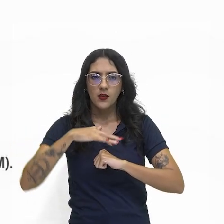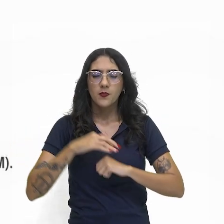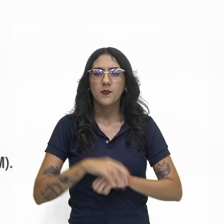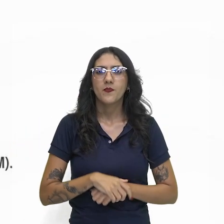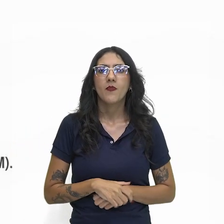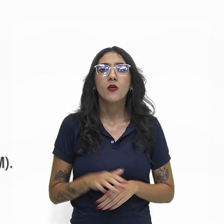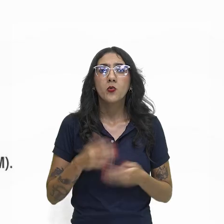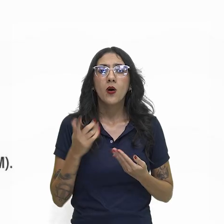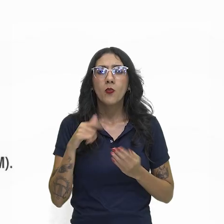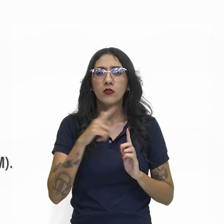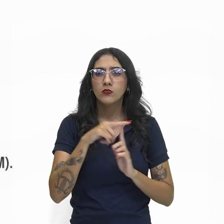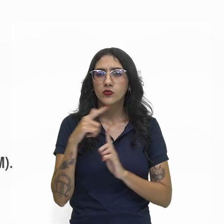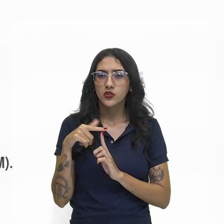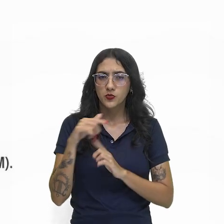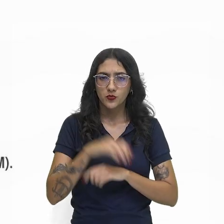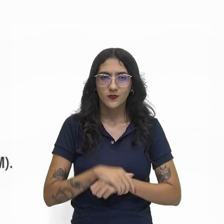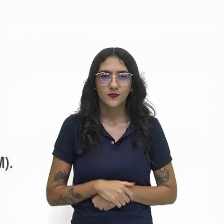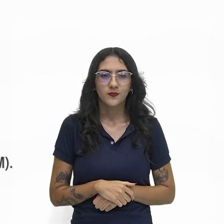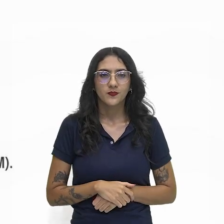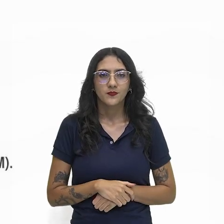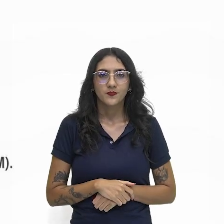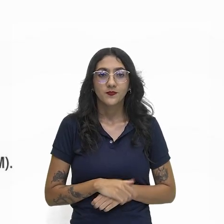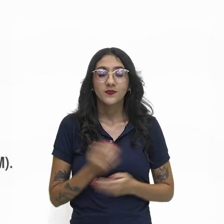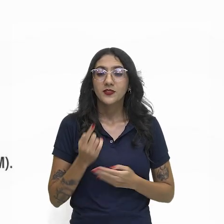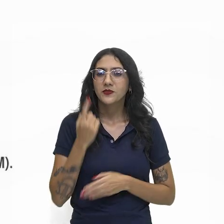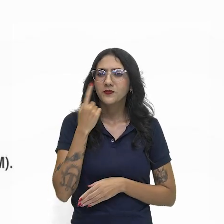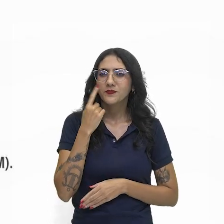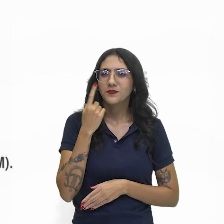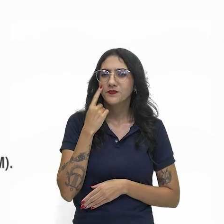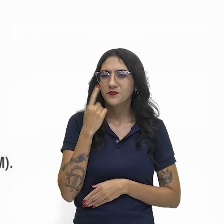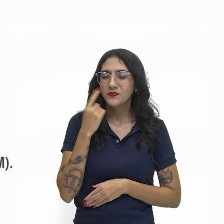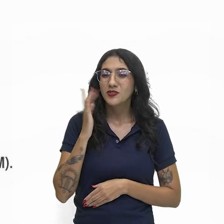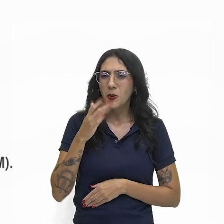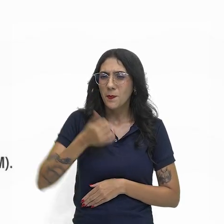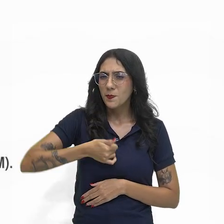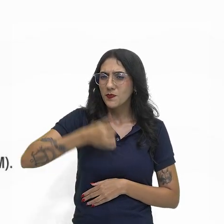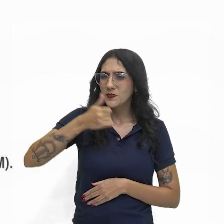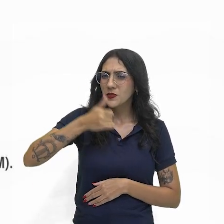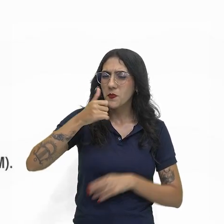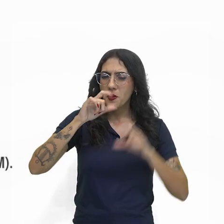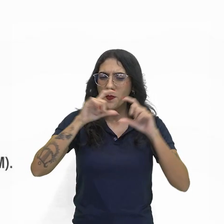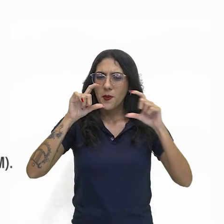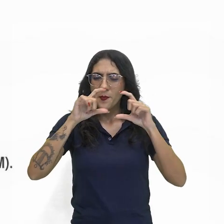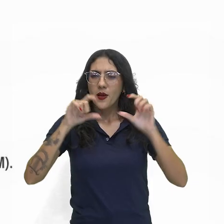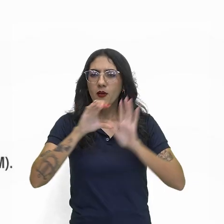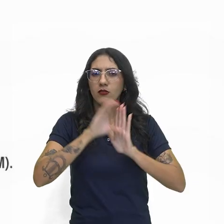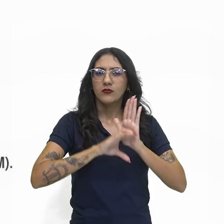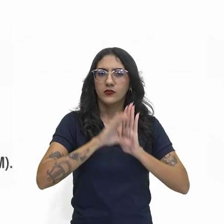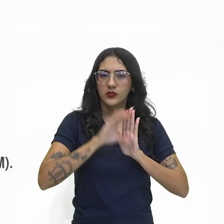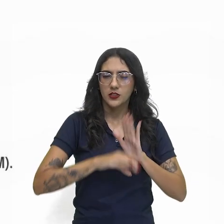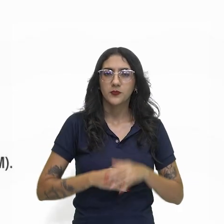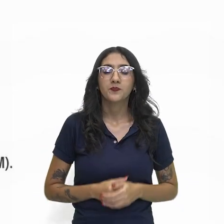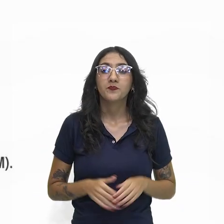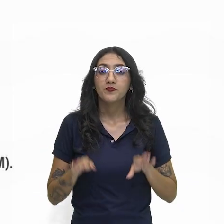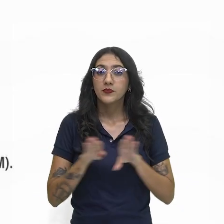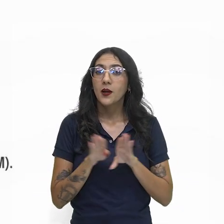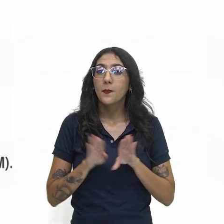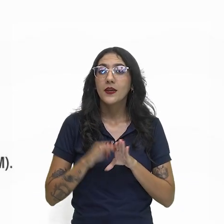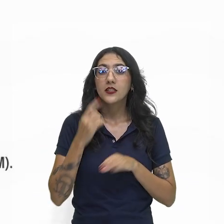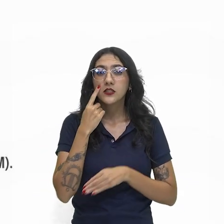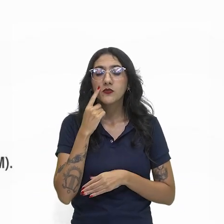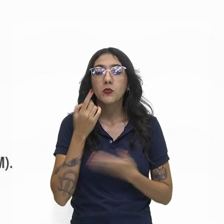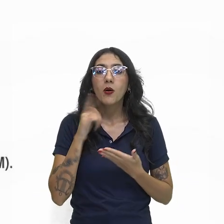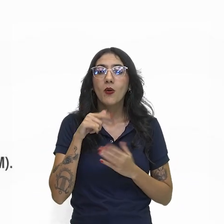são... Olha só, a gente acabou de ver o enunciado lá da primeira lei, né? A gente viu que as órbitas são o